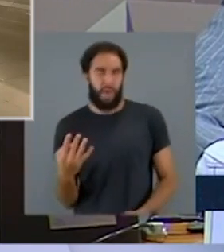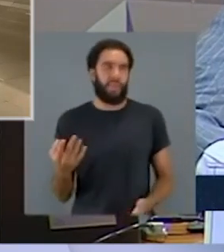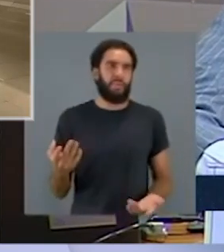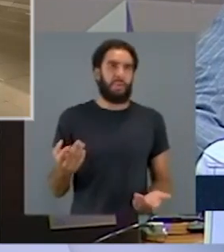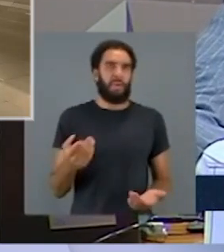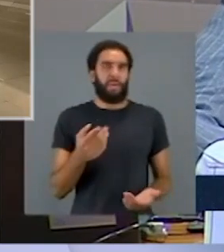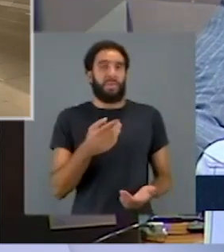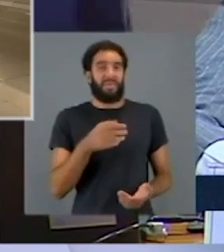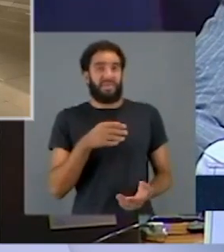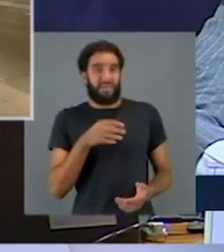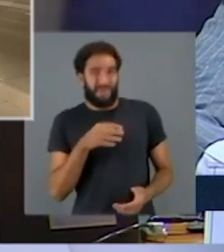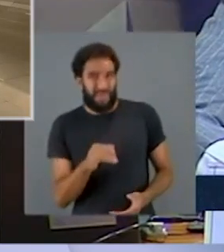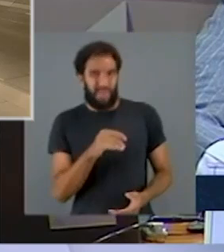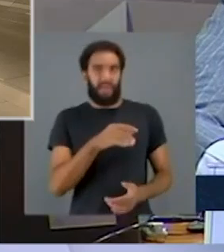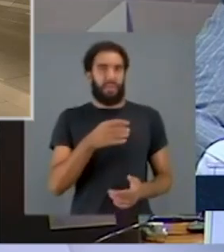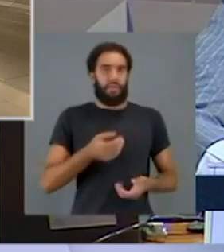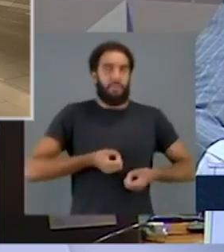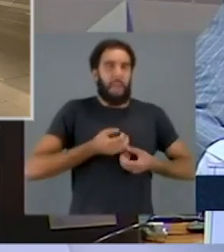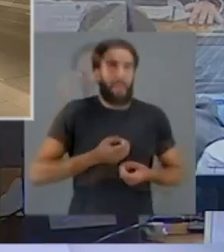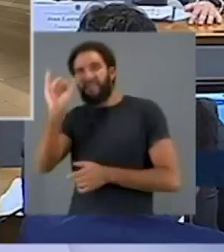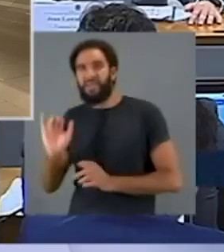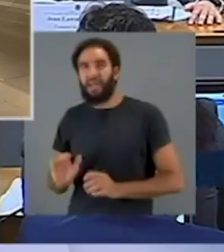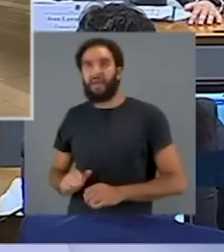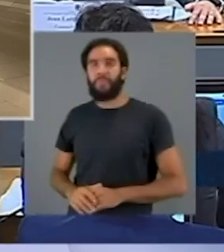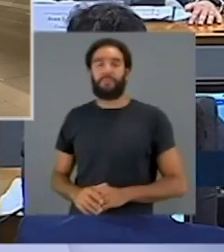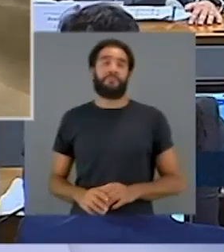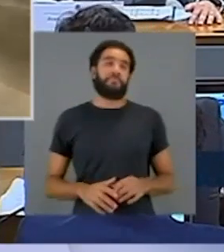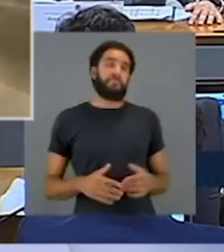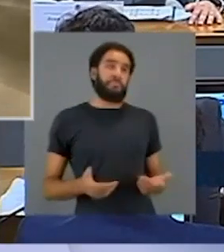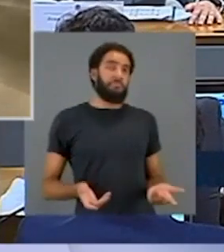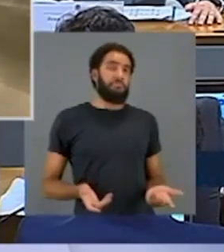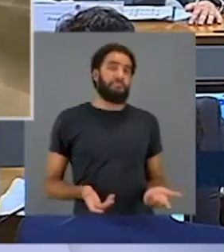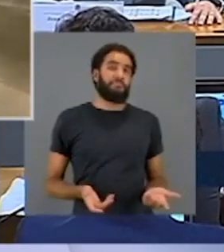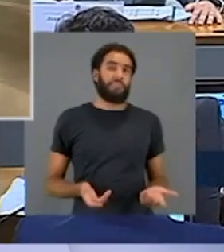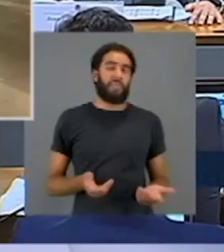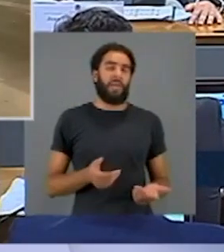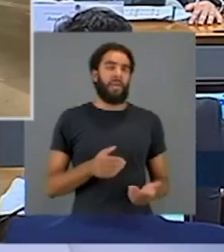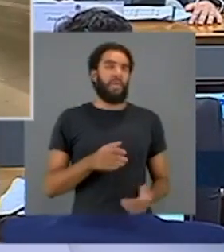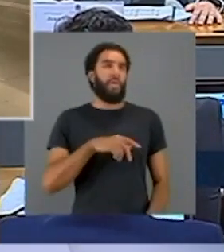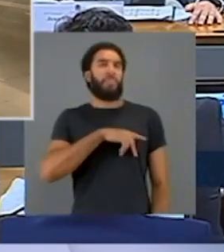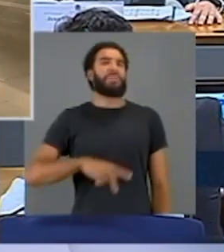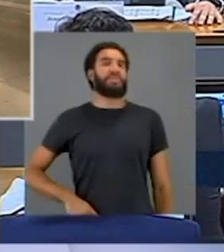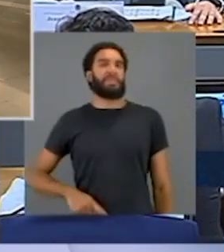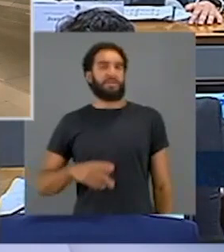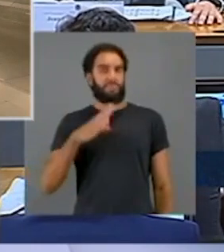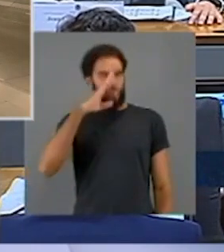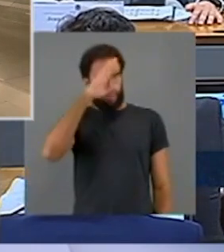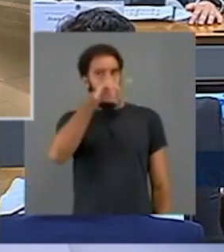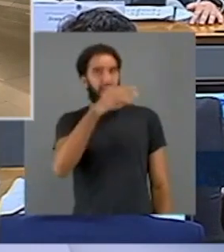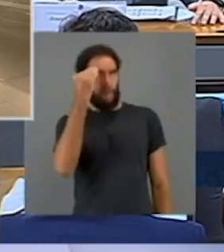a CPI vai investigar também Outros Atos e caminha para a omissão do